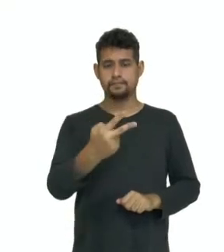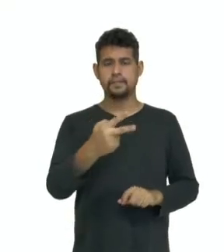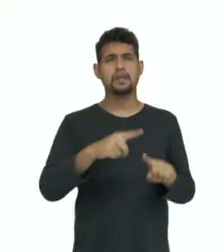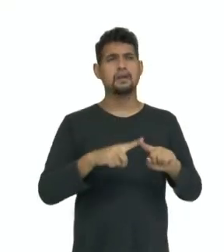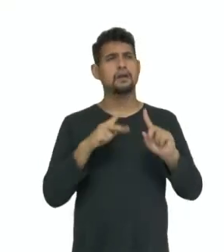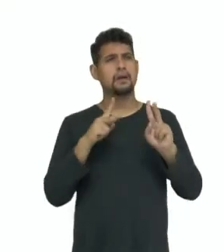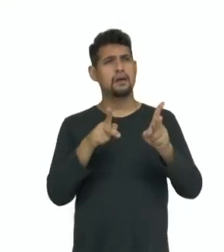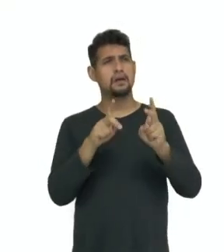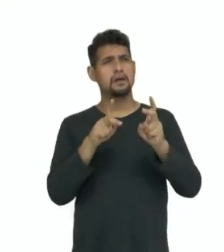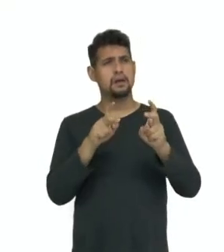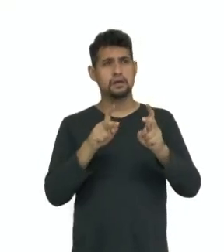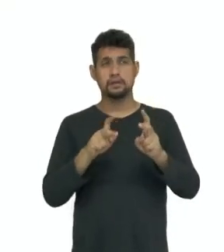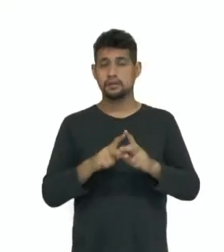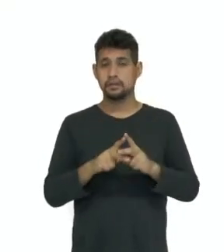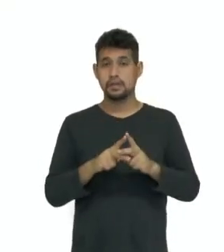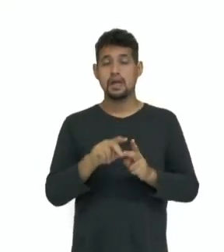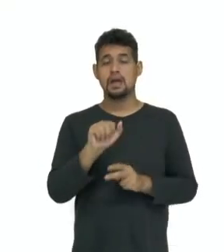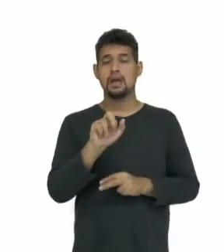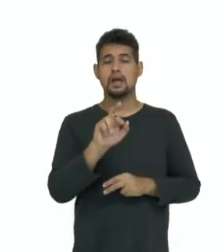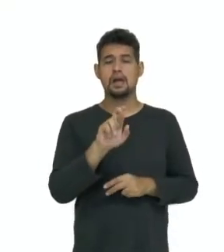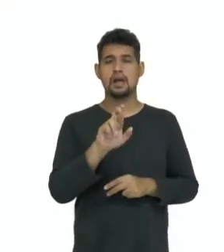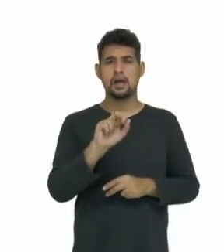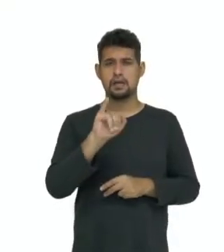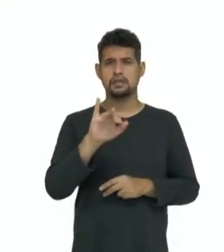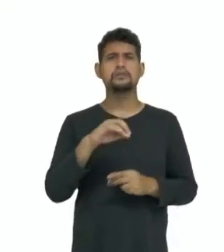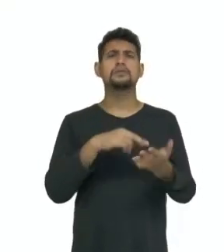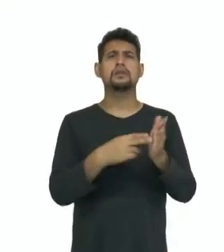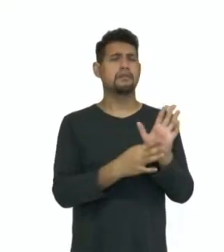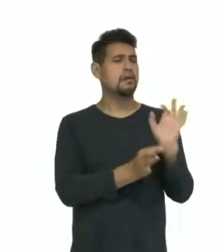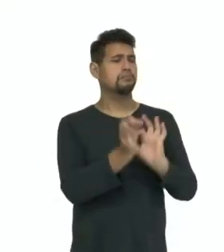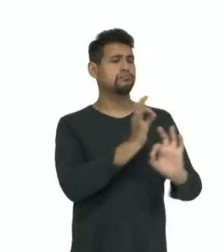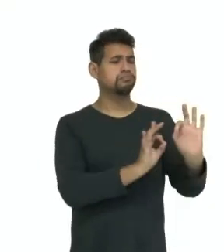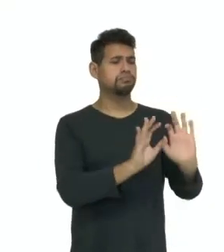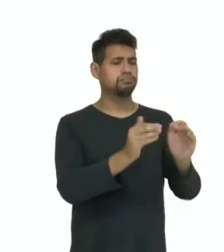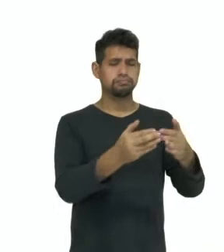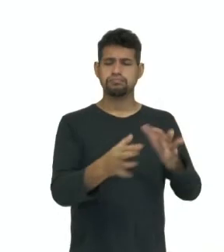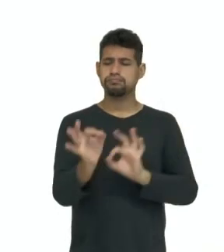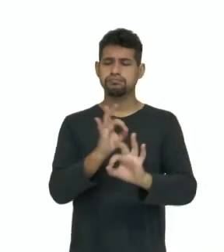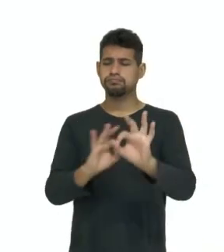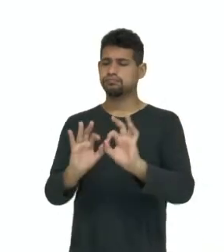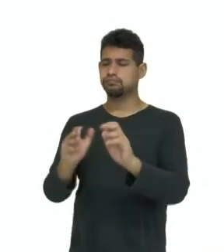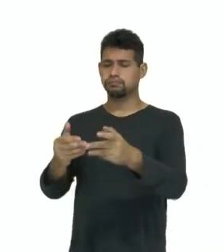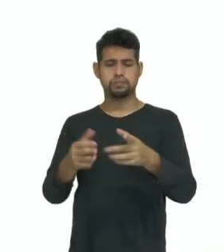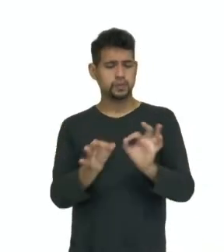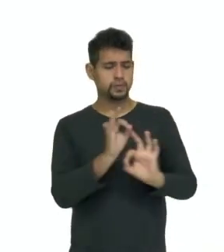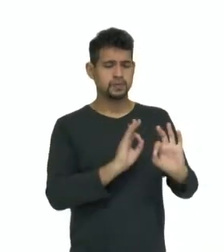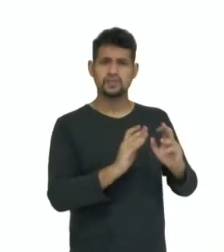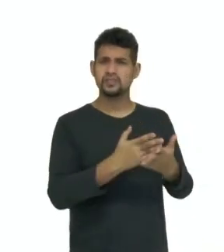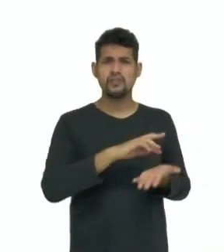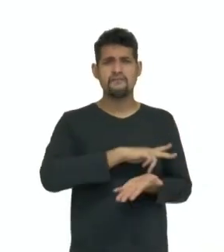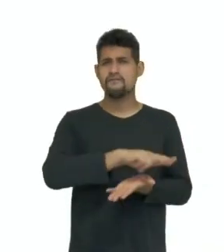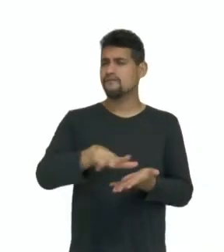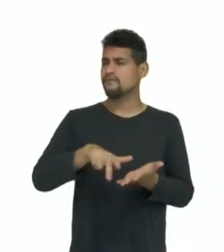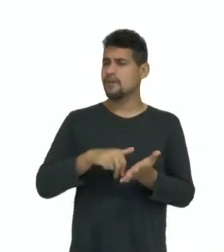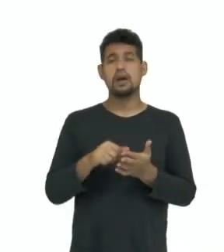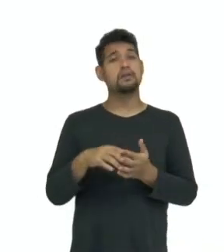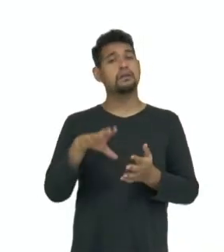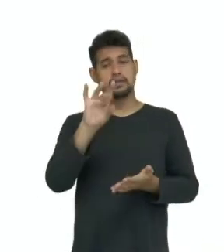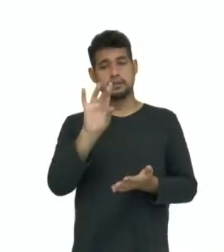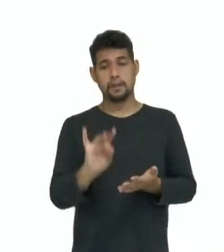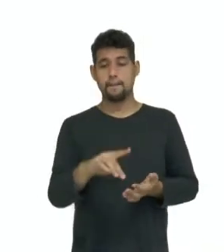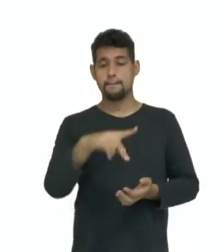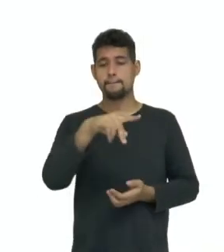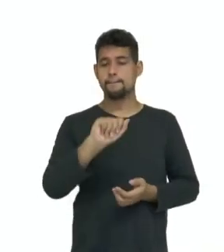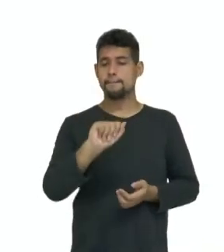que arranjo simples, dentro da definição de N elementos tomados P a